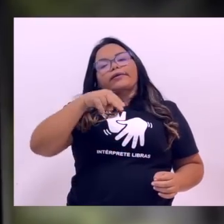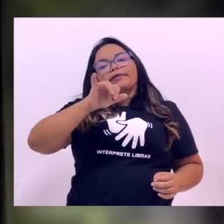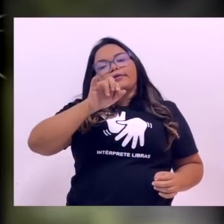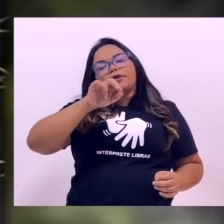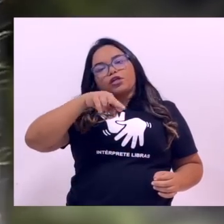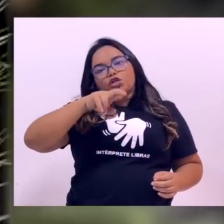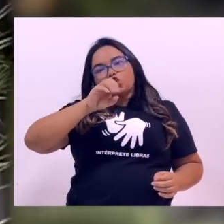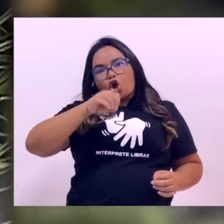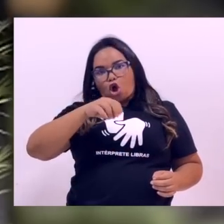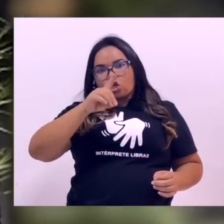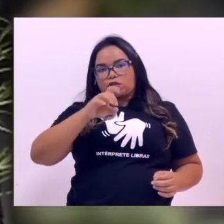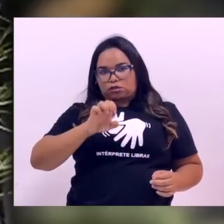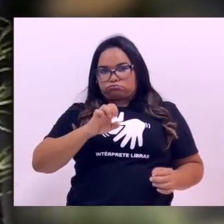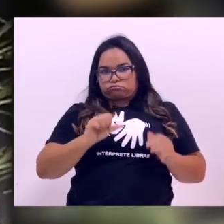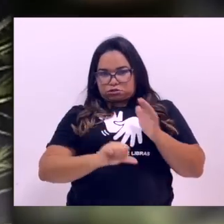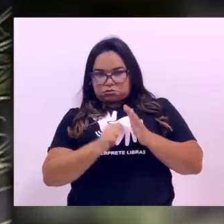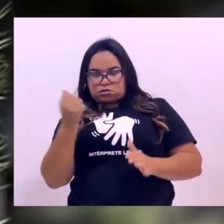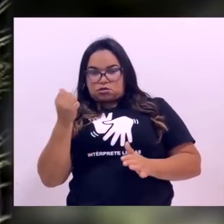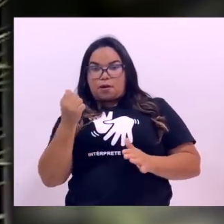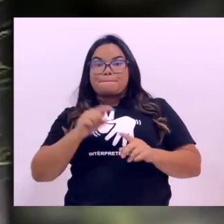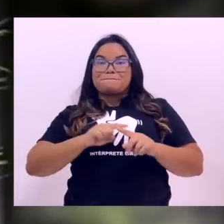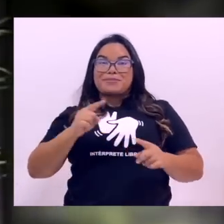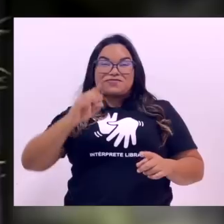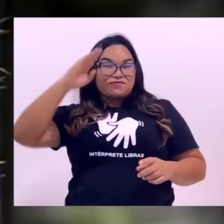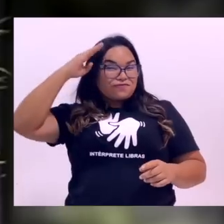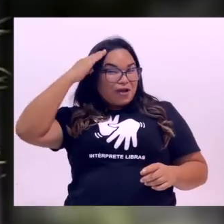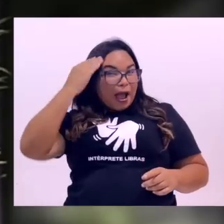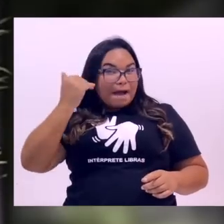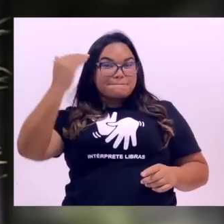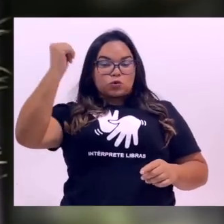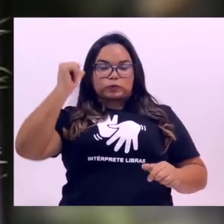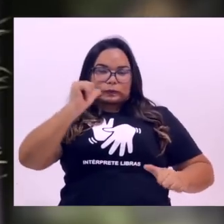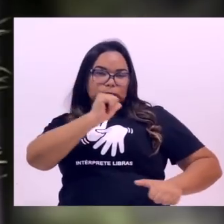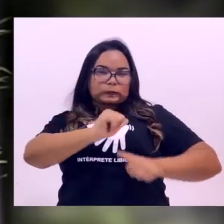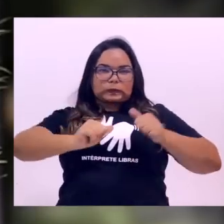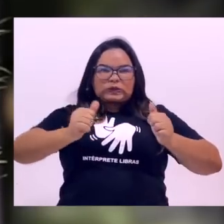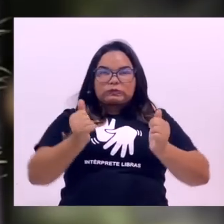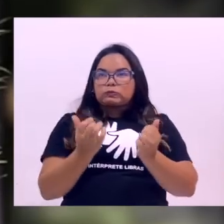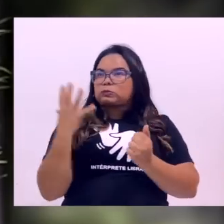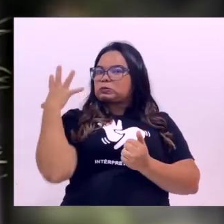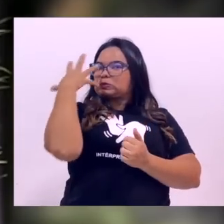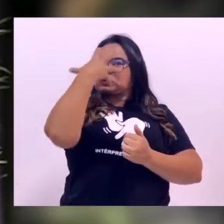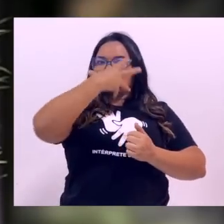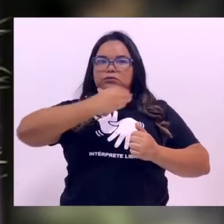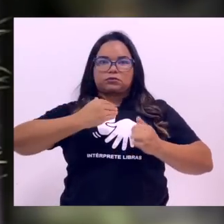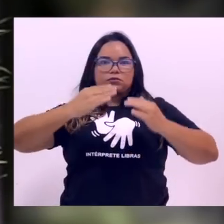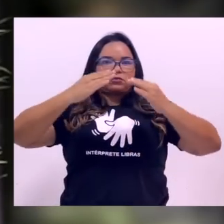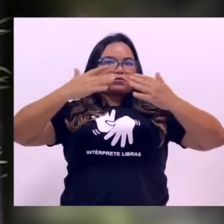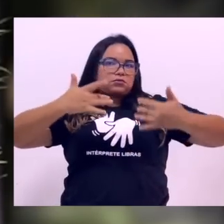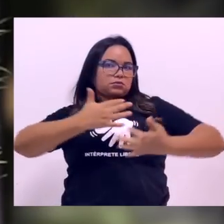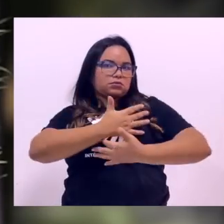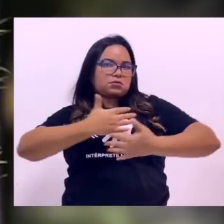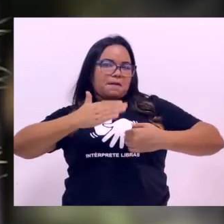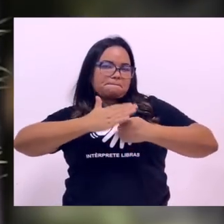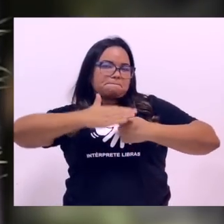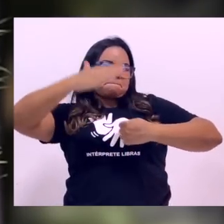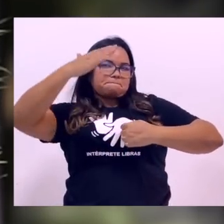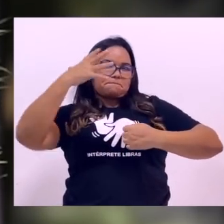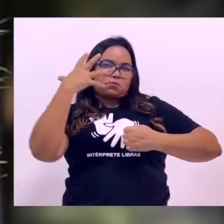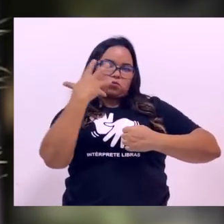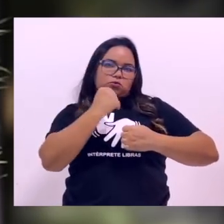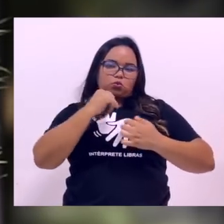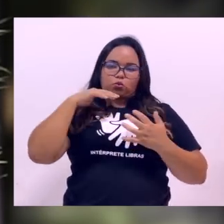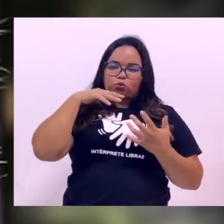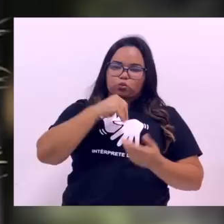no governo de Hammurabi, e depois Nabucodonosor a reconstruiu e a transformou na glória dos caldeus,